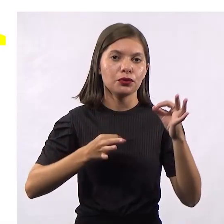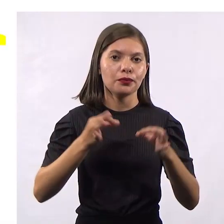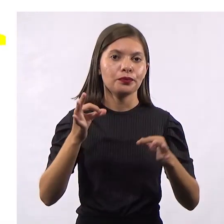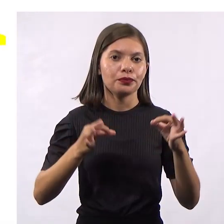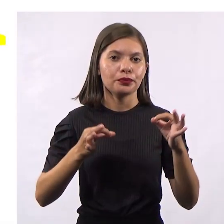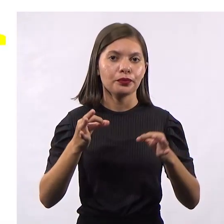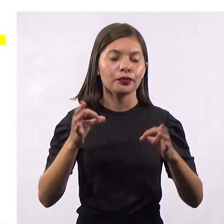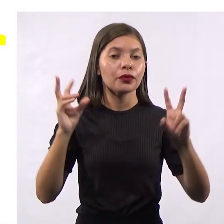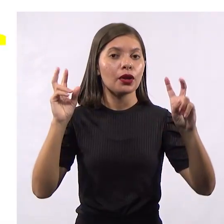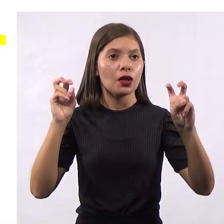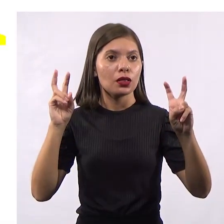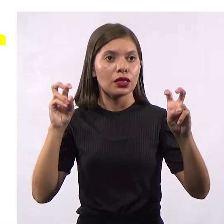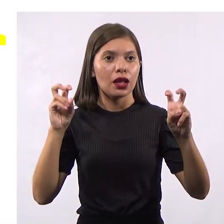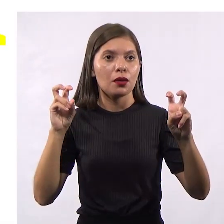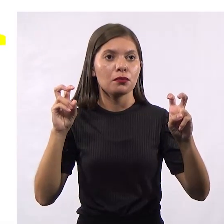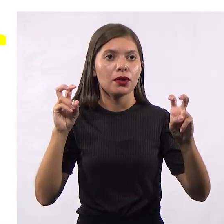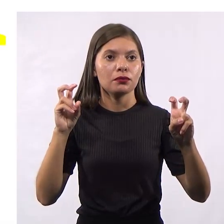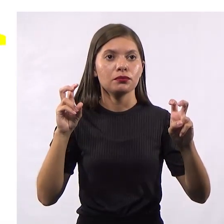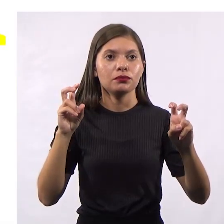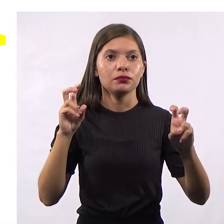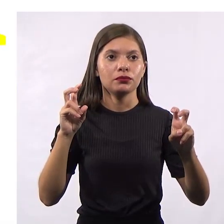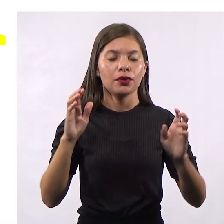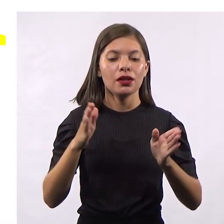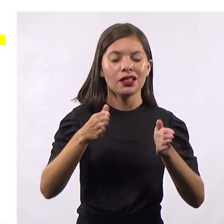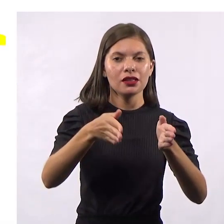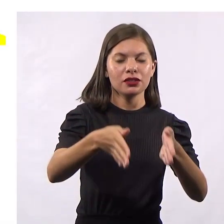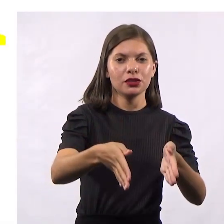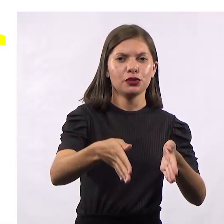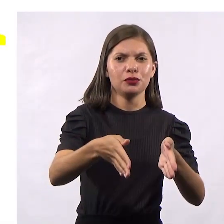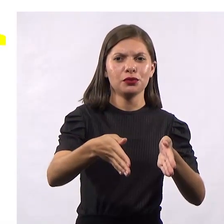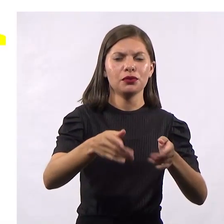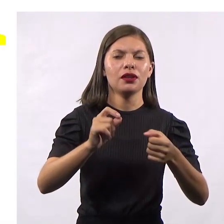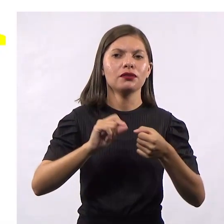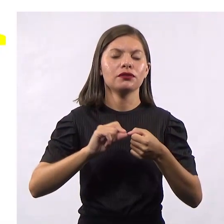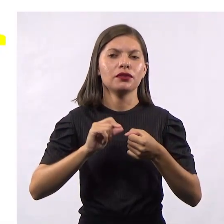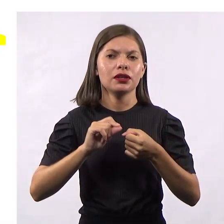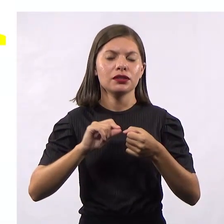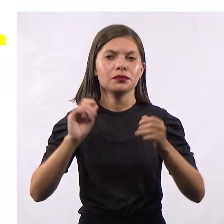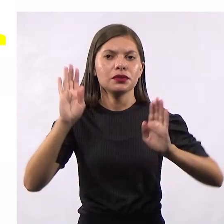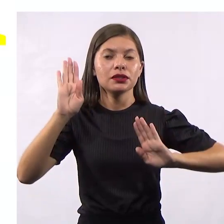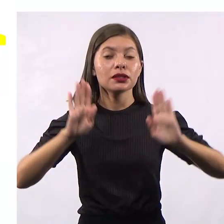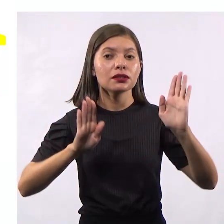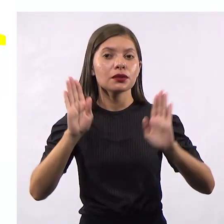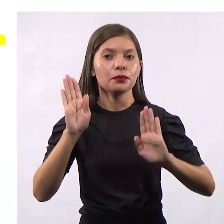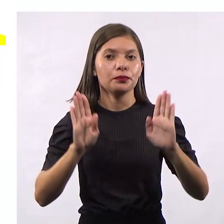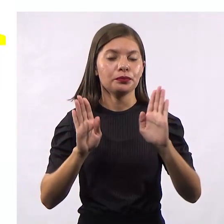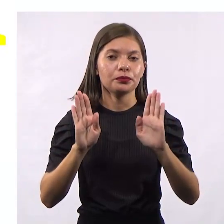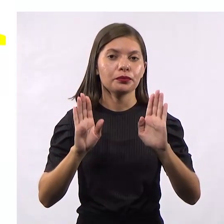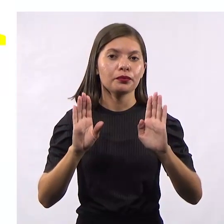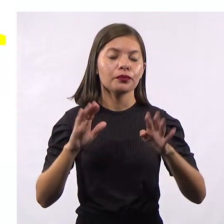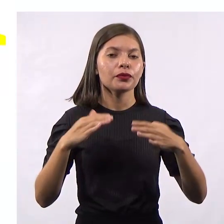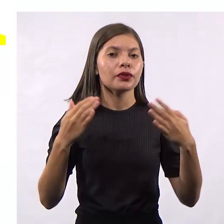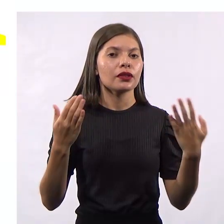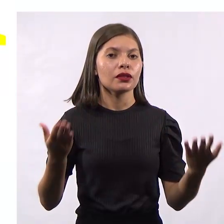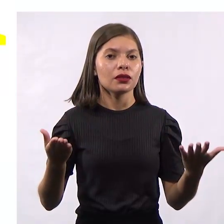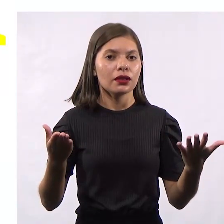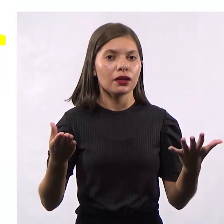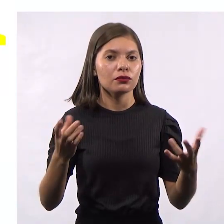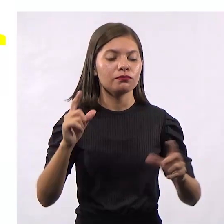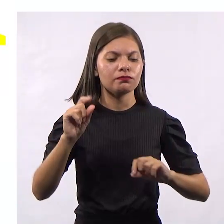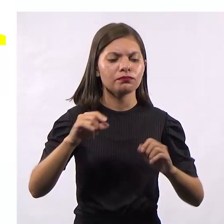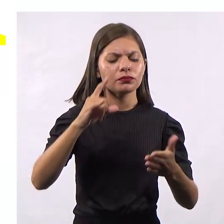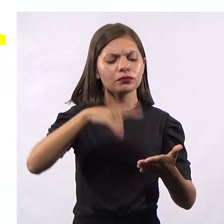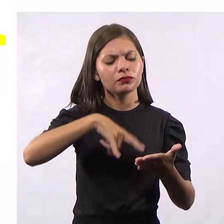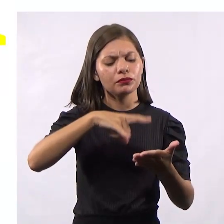E aí ela precisa, né, para um caso, ela realiza uma licitação, tá? Então,